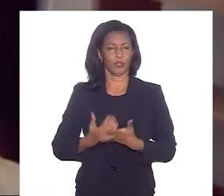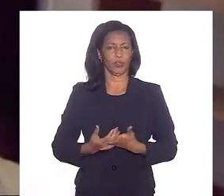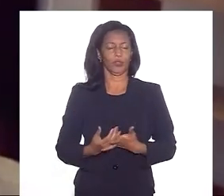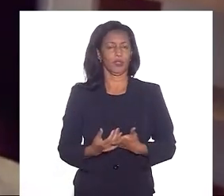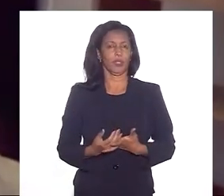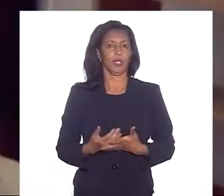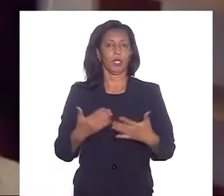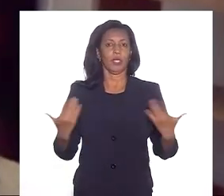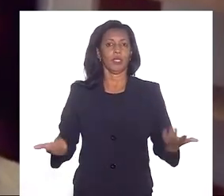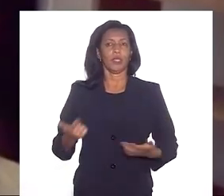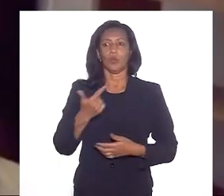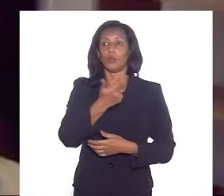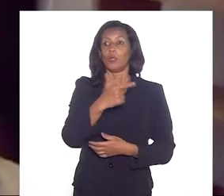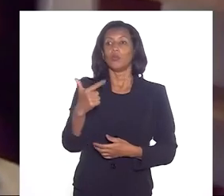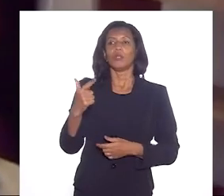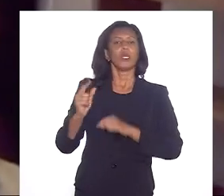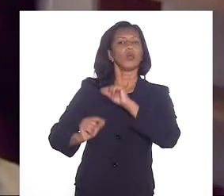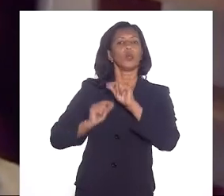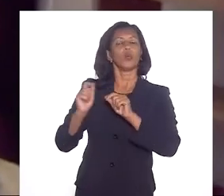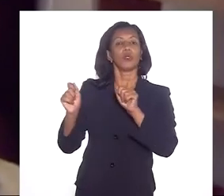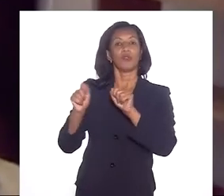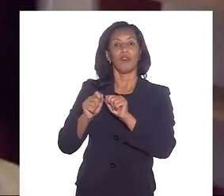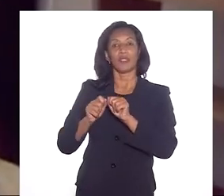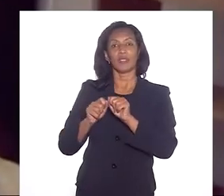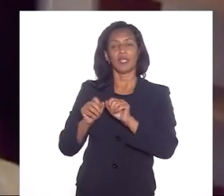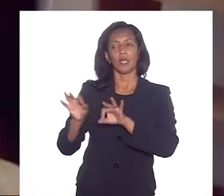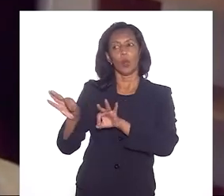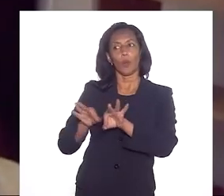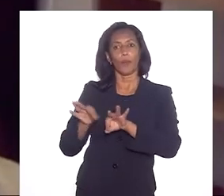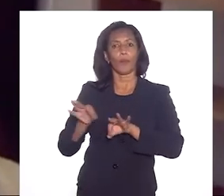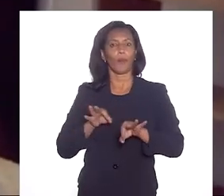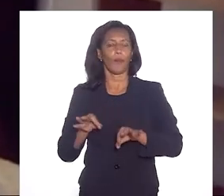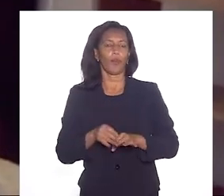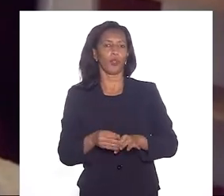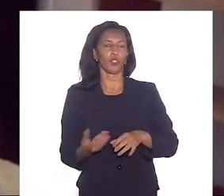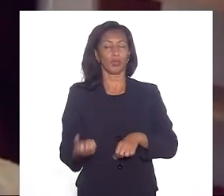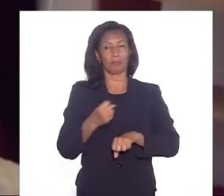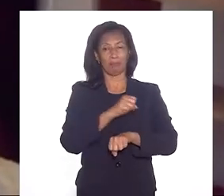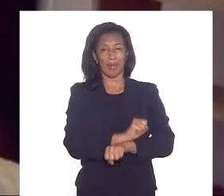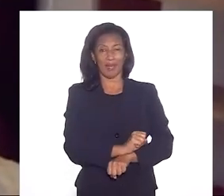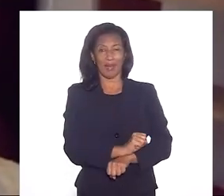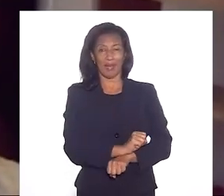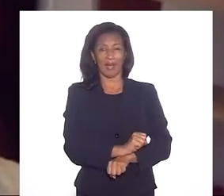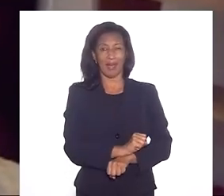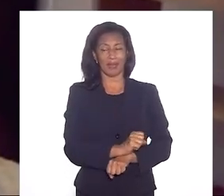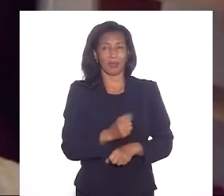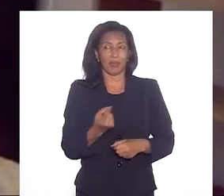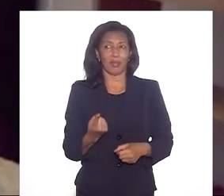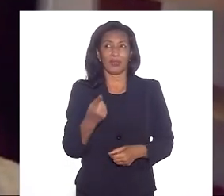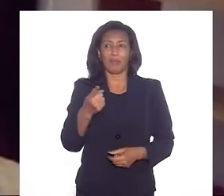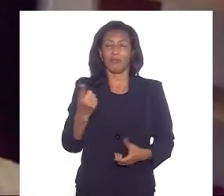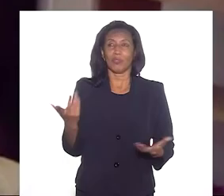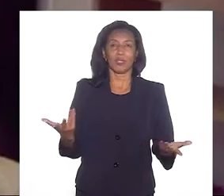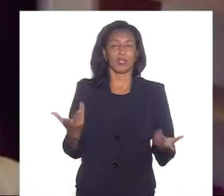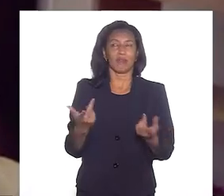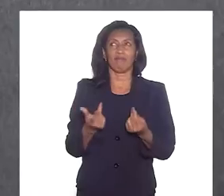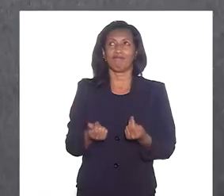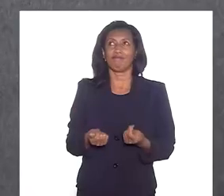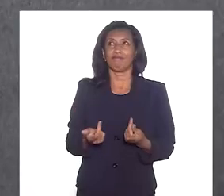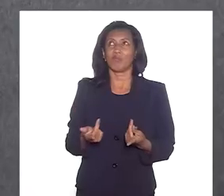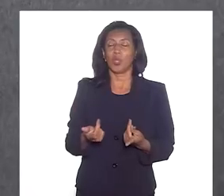muito ativa. Então, não ter o que fazer, o projeto parado e